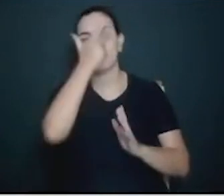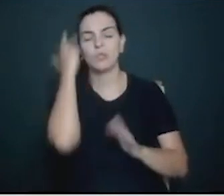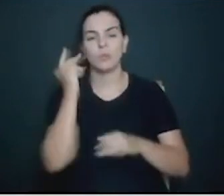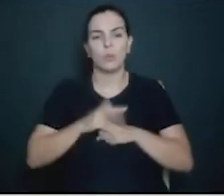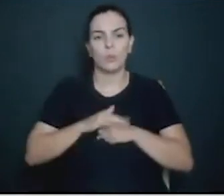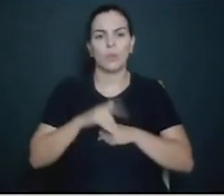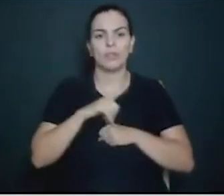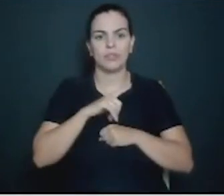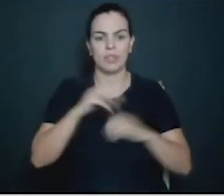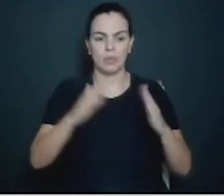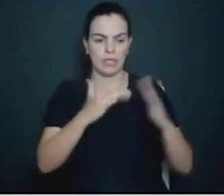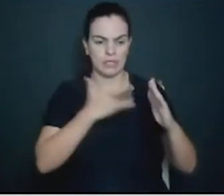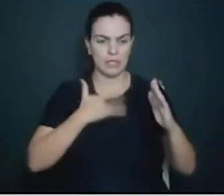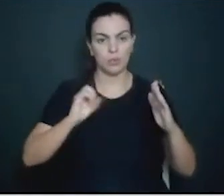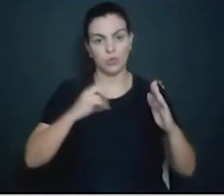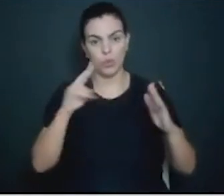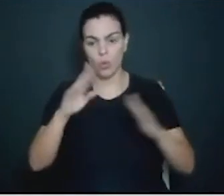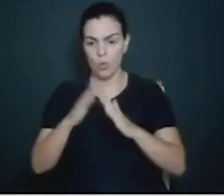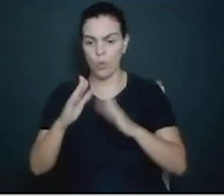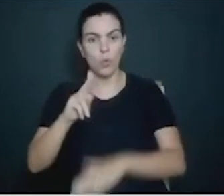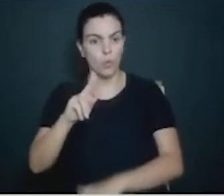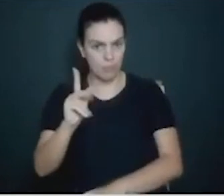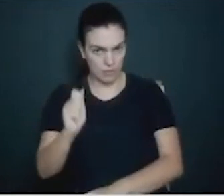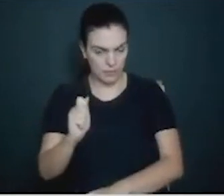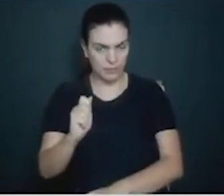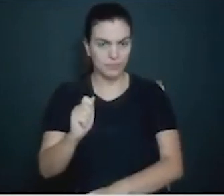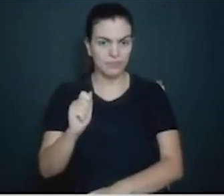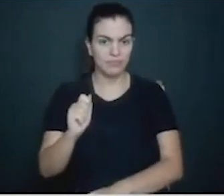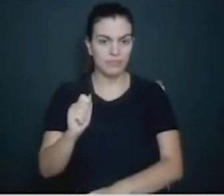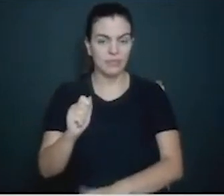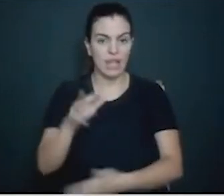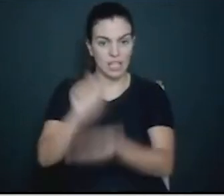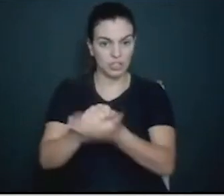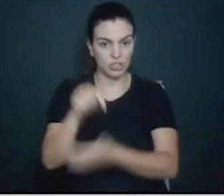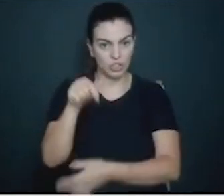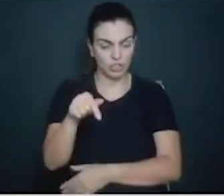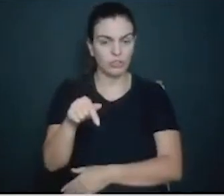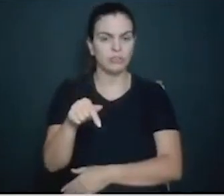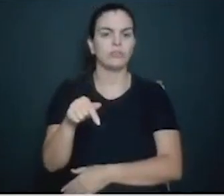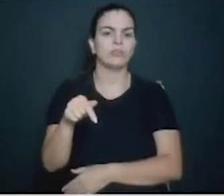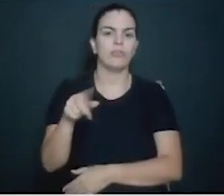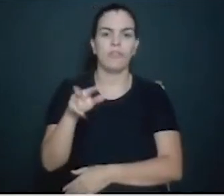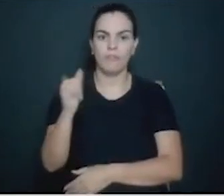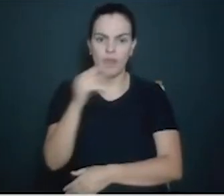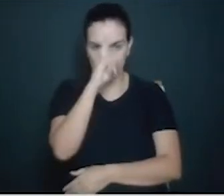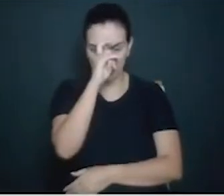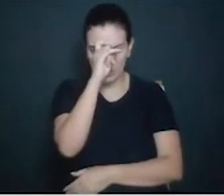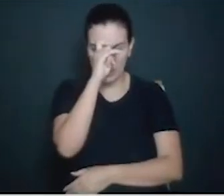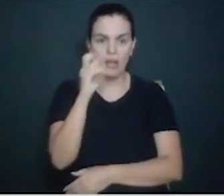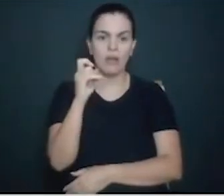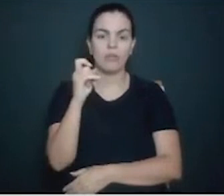ou numa UPA, numa unidade de emergência e urgência, esse prontuário, quando o paciente é encaminhado para os hospitais ou ele é atendido nos hospitais, tem que